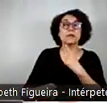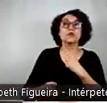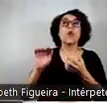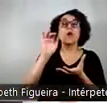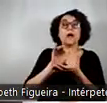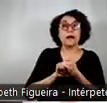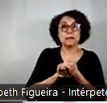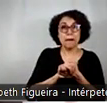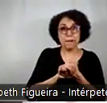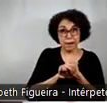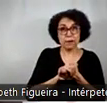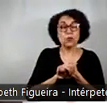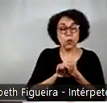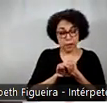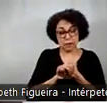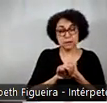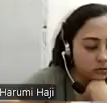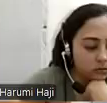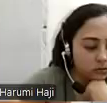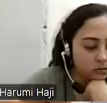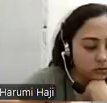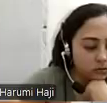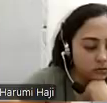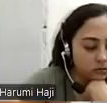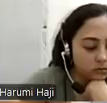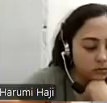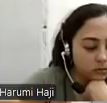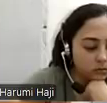relações homoafetivas. Então, a gente tem